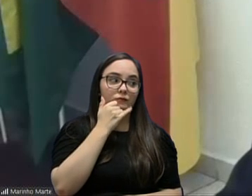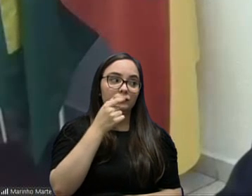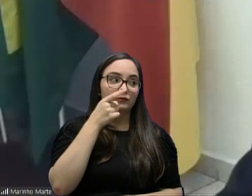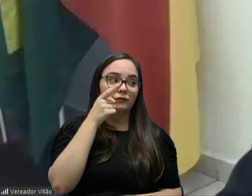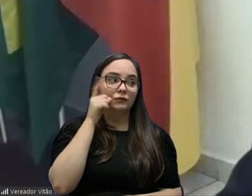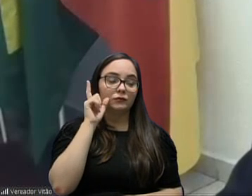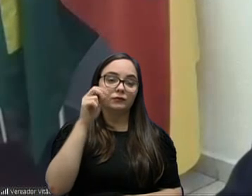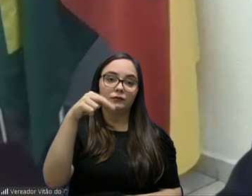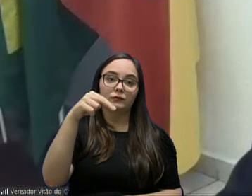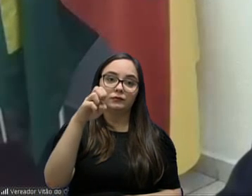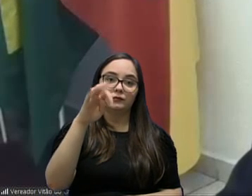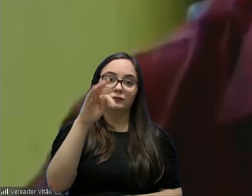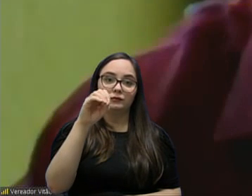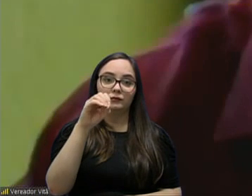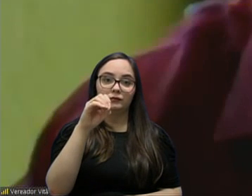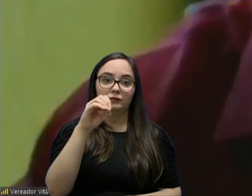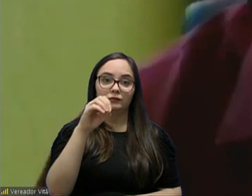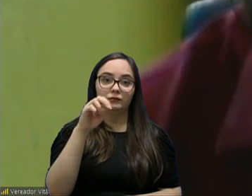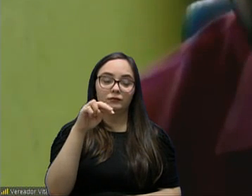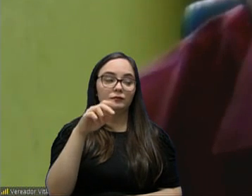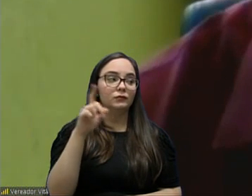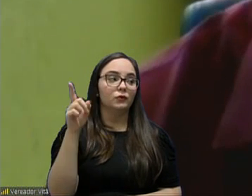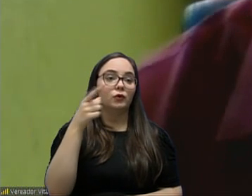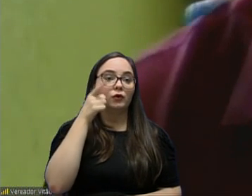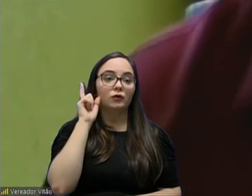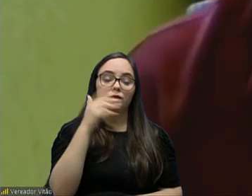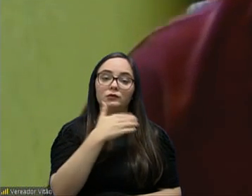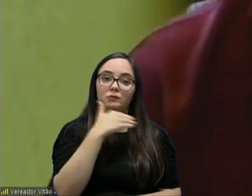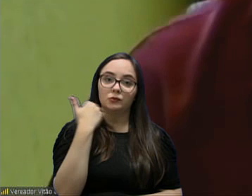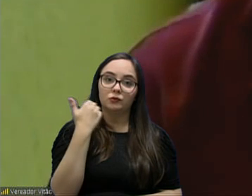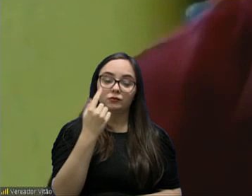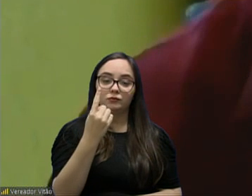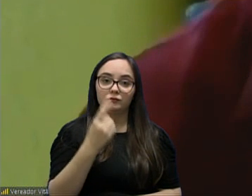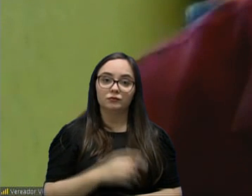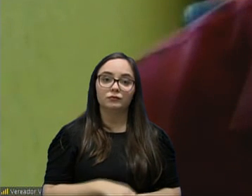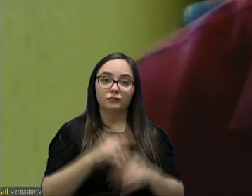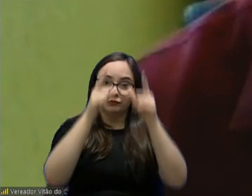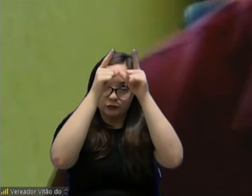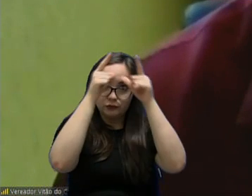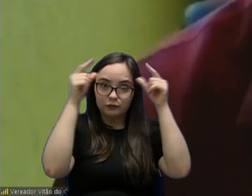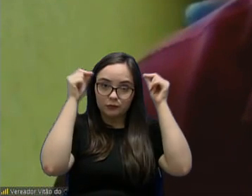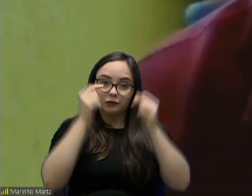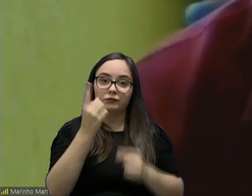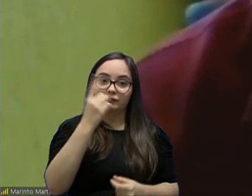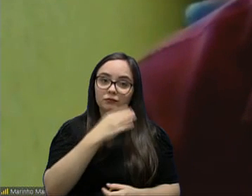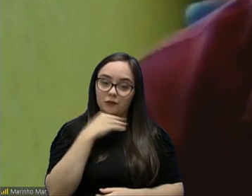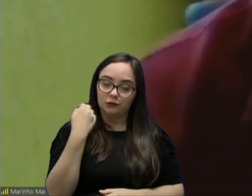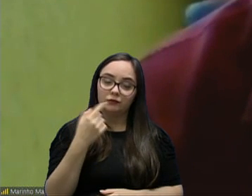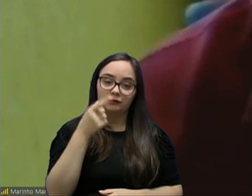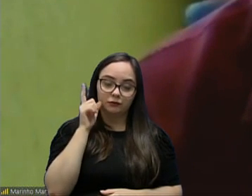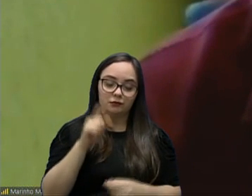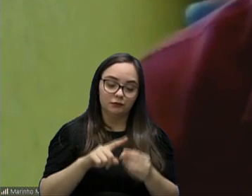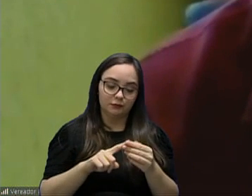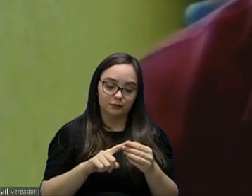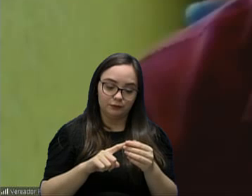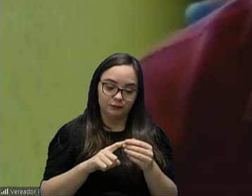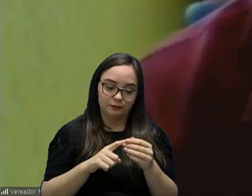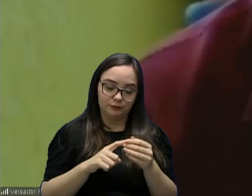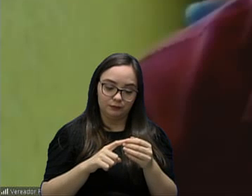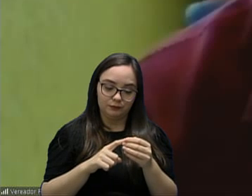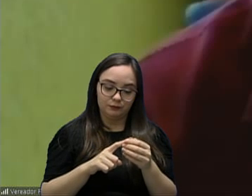Antenor Neto, da Santa Casa, faleceu ontem, enfermeiro. Marinho, meu amigo, eu conhecia ele, enfermeiro.